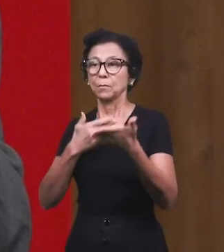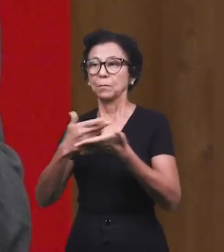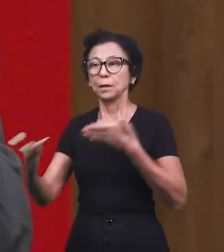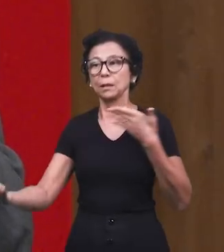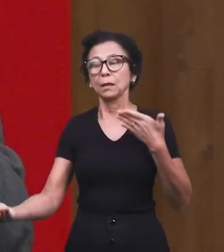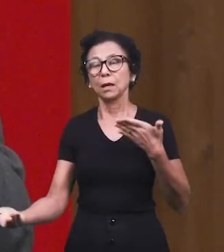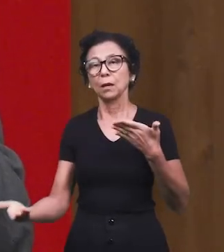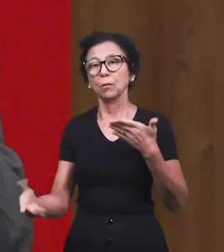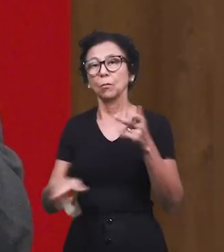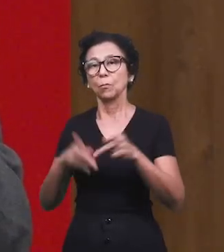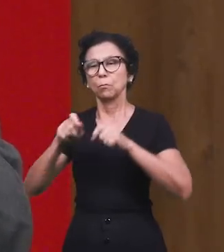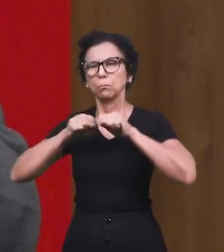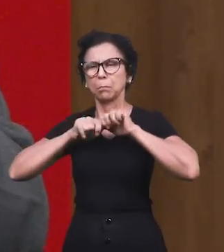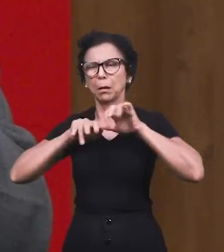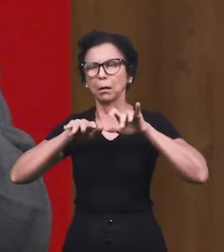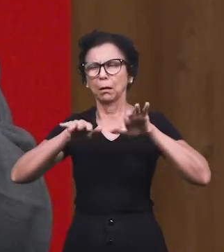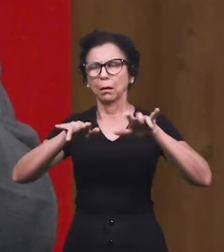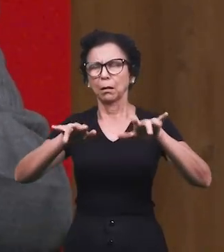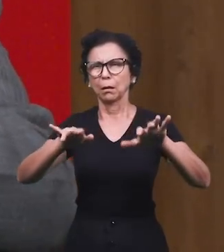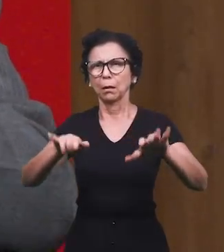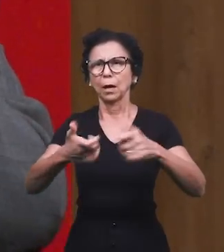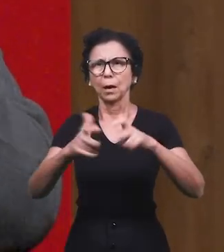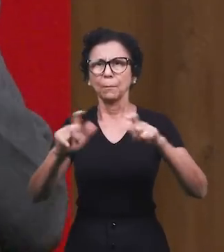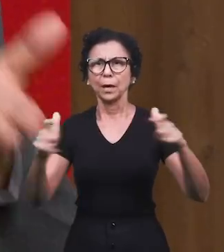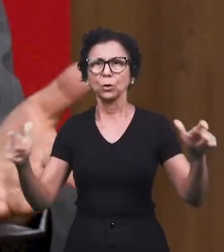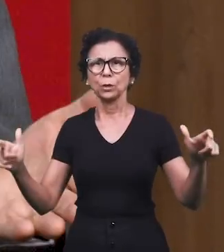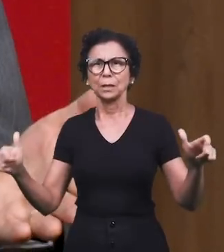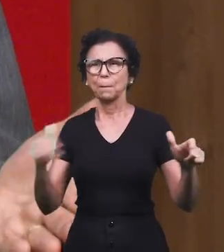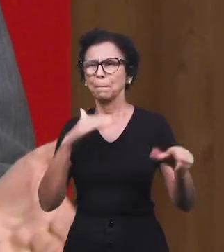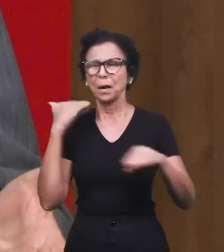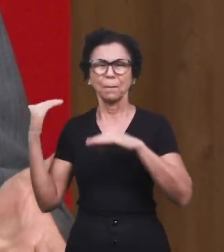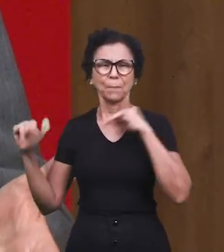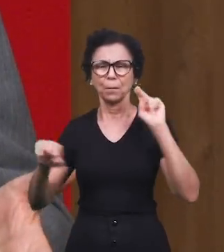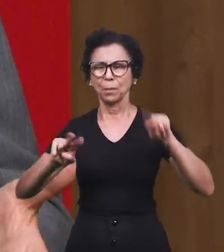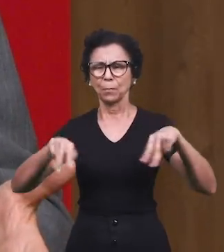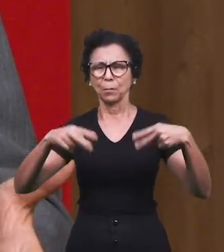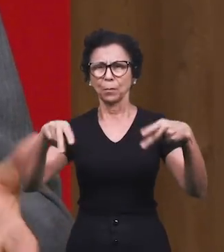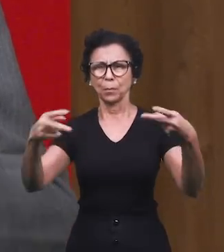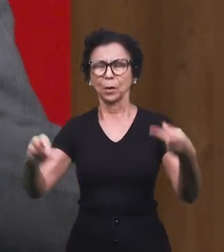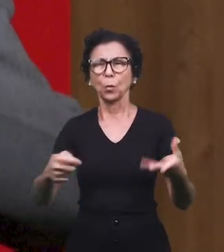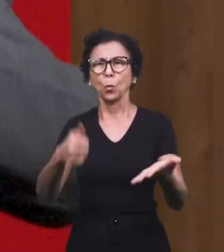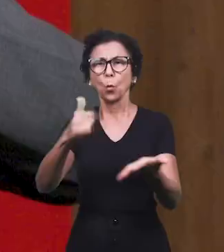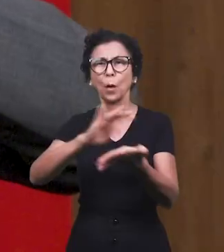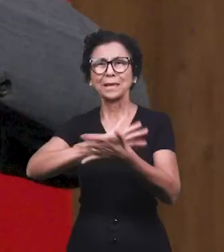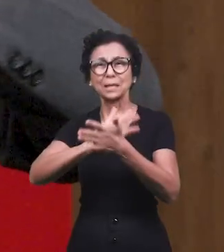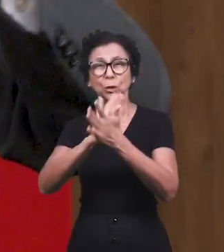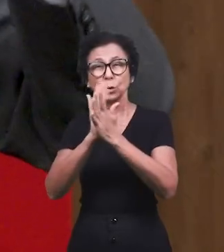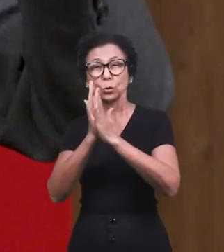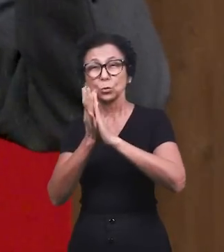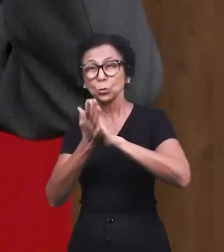parte morreu. Praticamente Israel foi exterminado, né? Mas